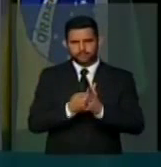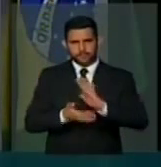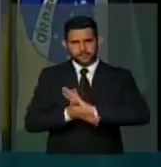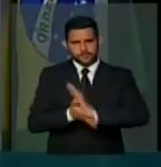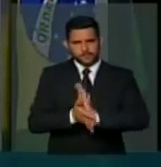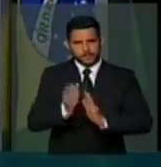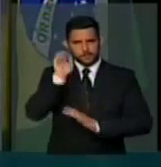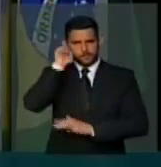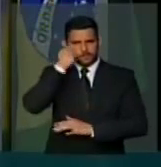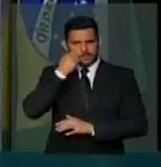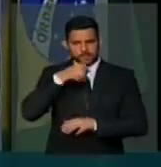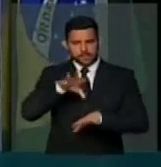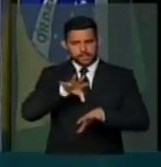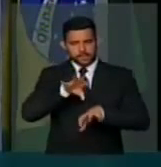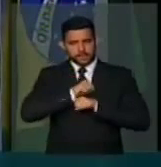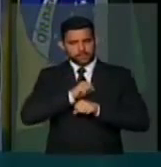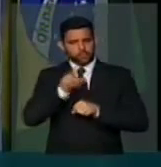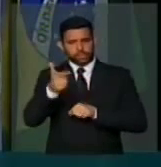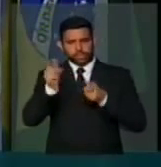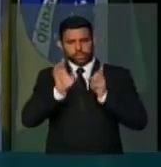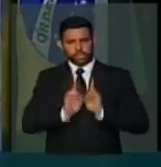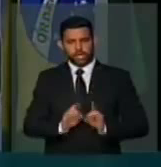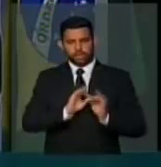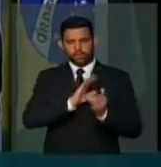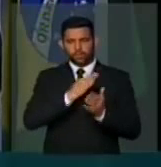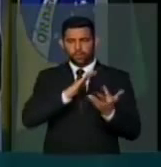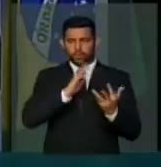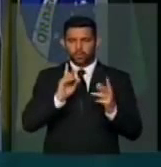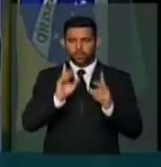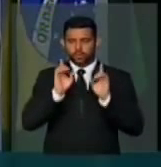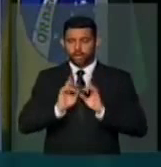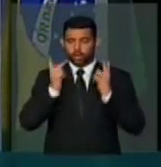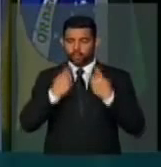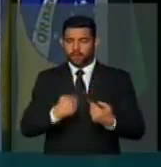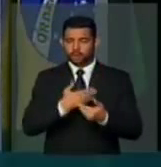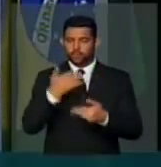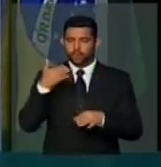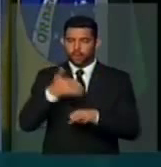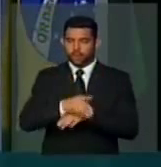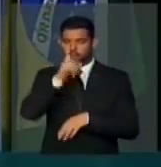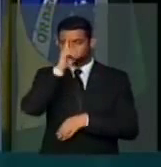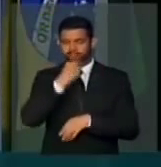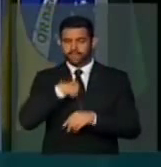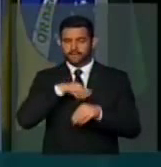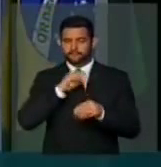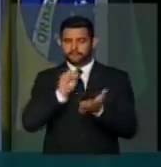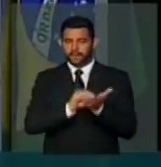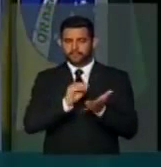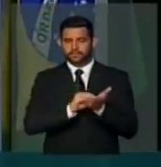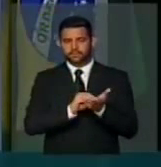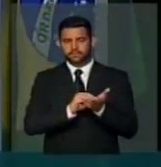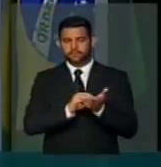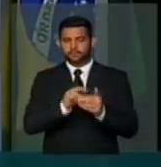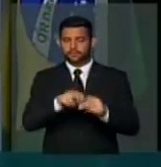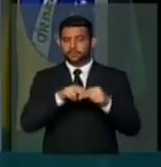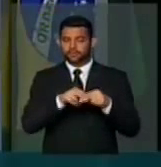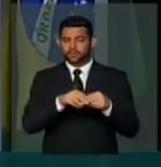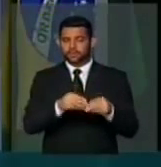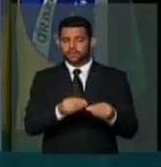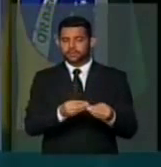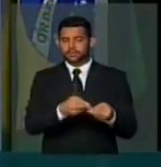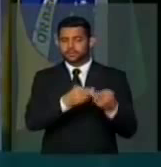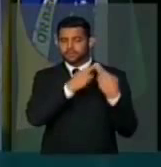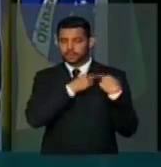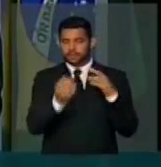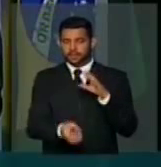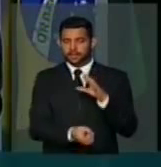racista, negadora dos direitos humanos fundamentais, a verdadeira antítese de uma democracia. Foram responsáveis pela